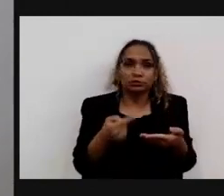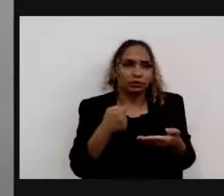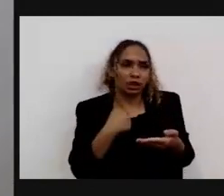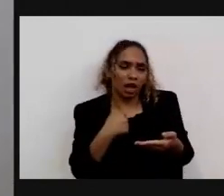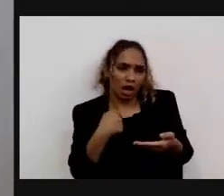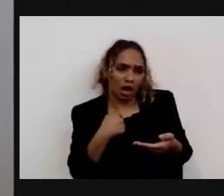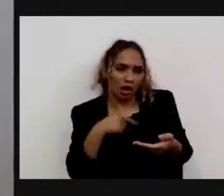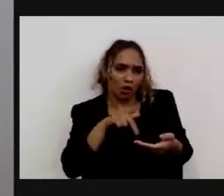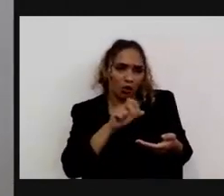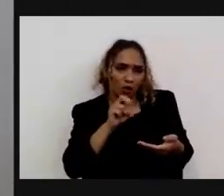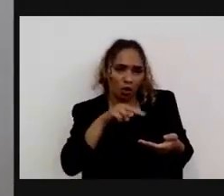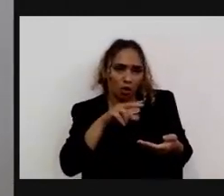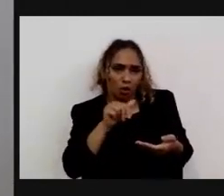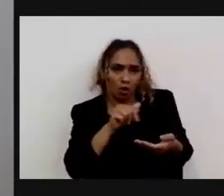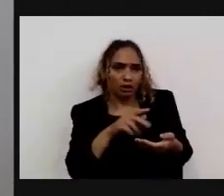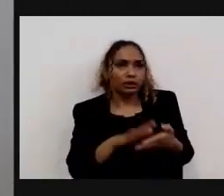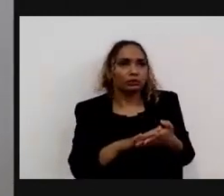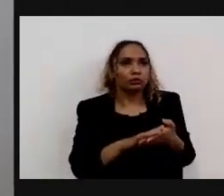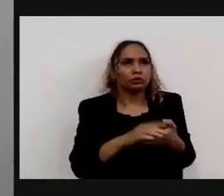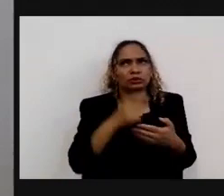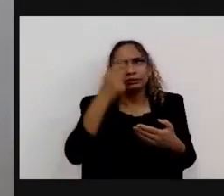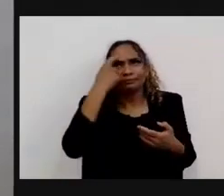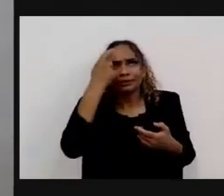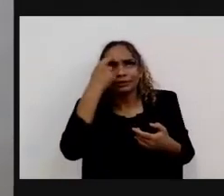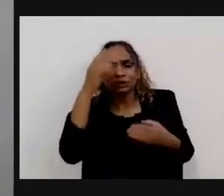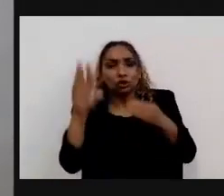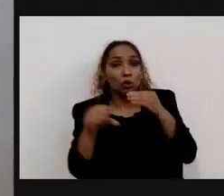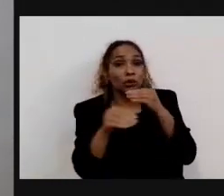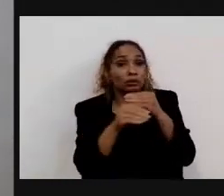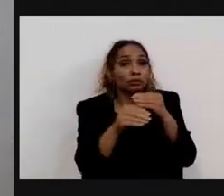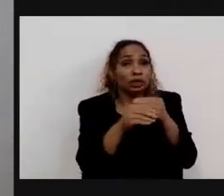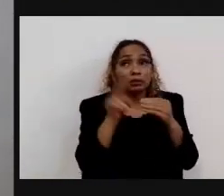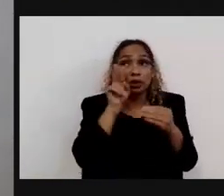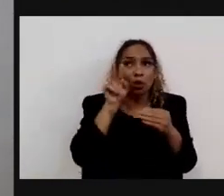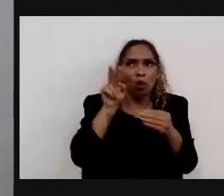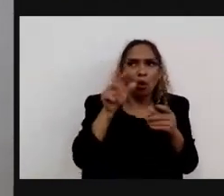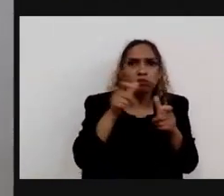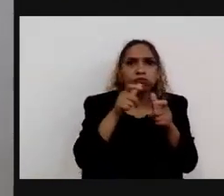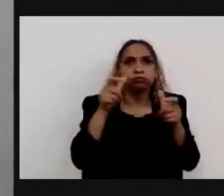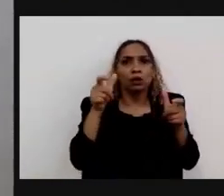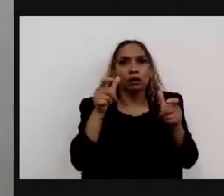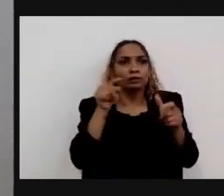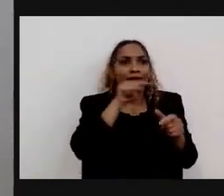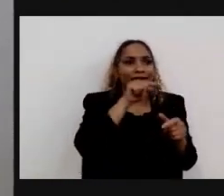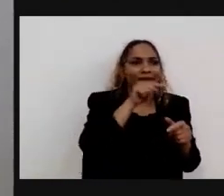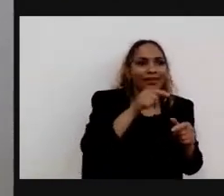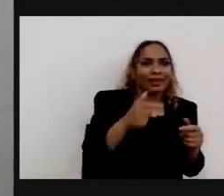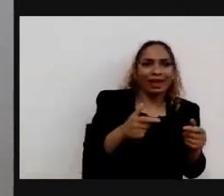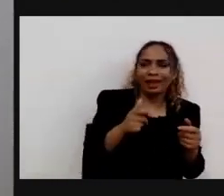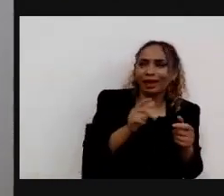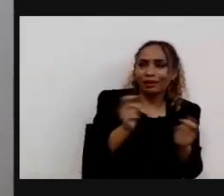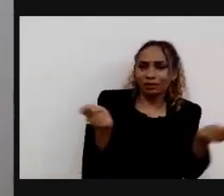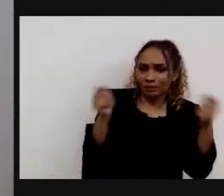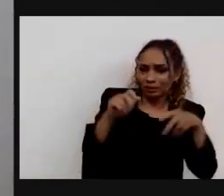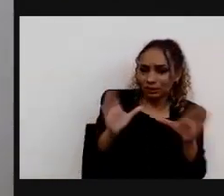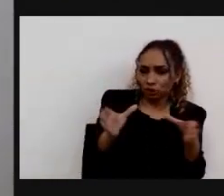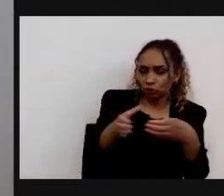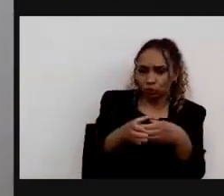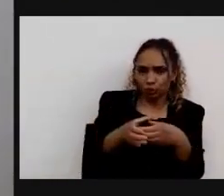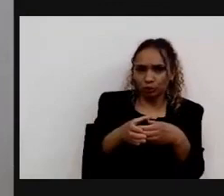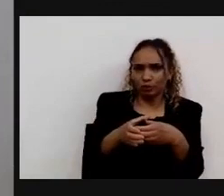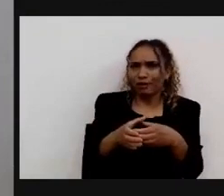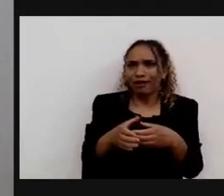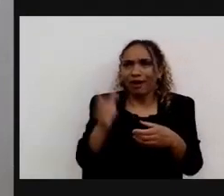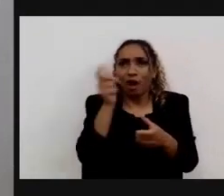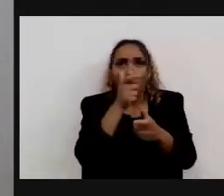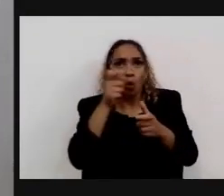temos perspectivas complementares que eu acho que é muito legal porque eu gosto muito de olhar para o macro e ela para potencial das equipes não dá para dizer ah